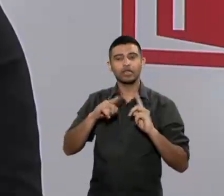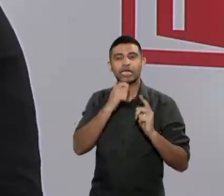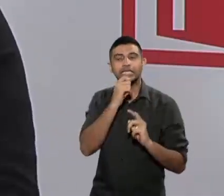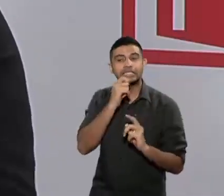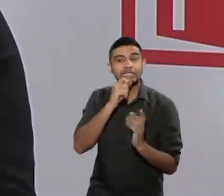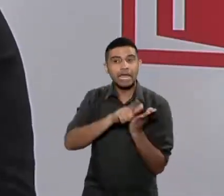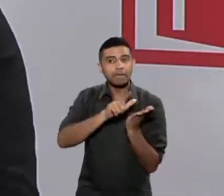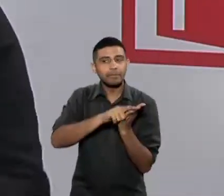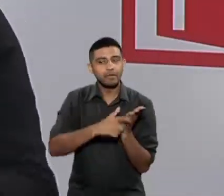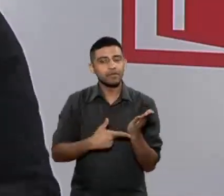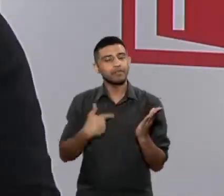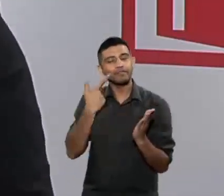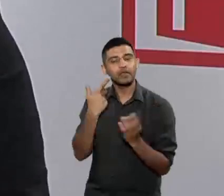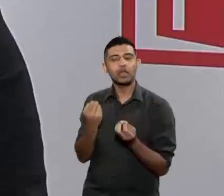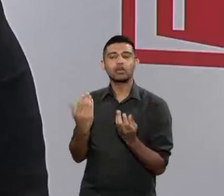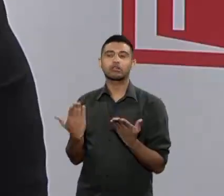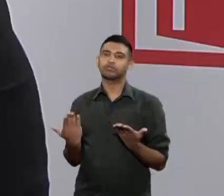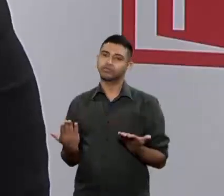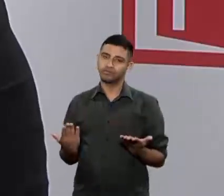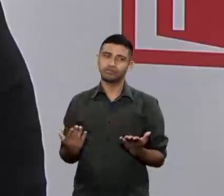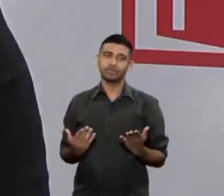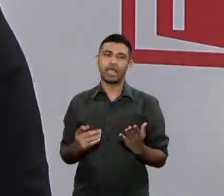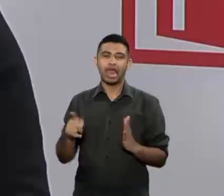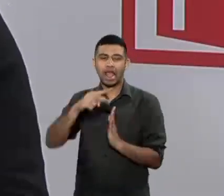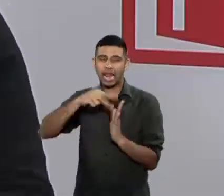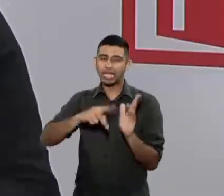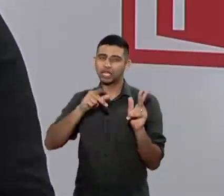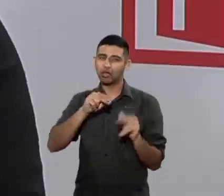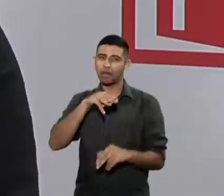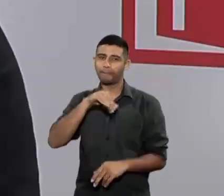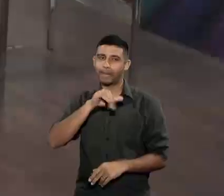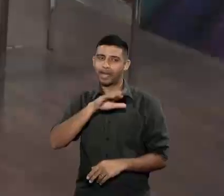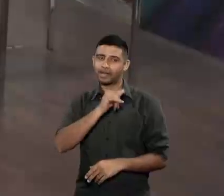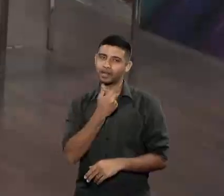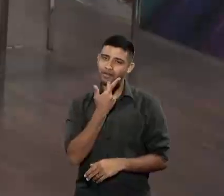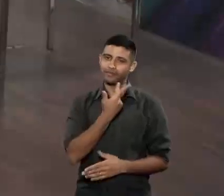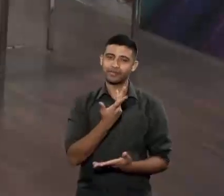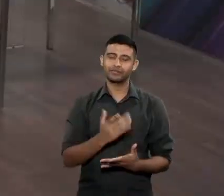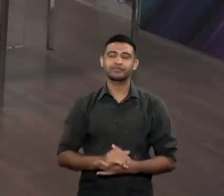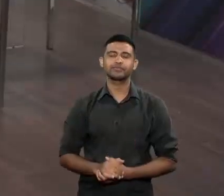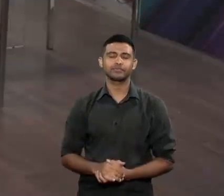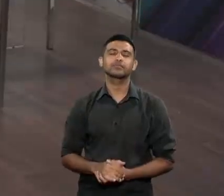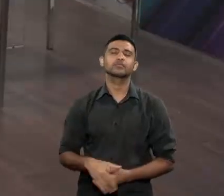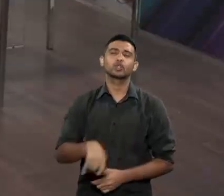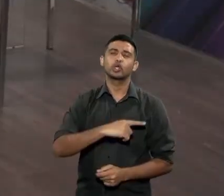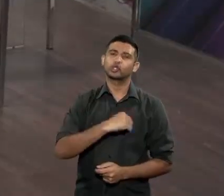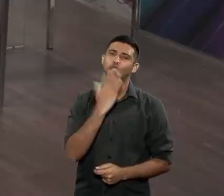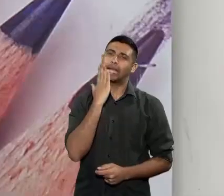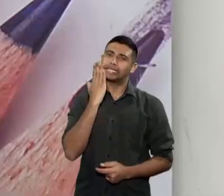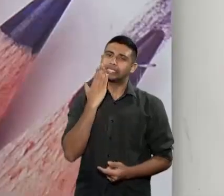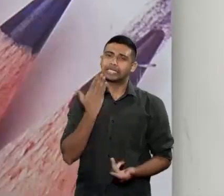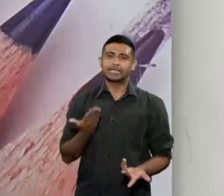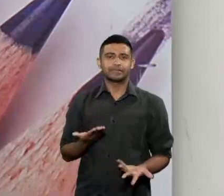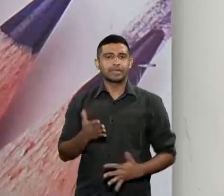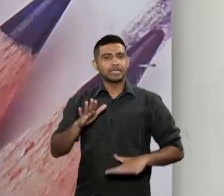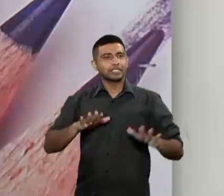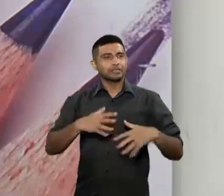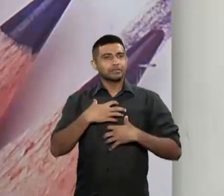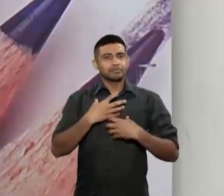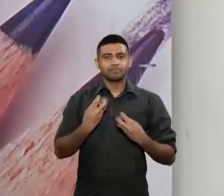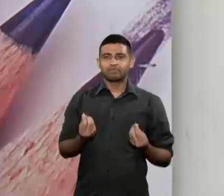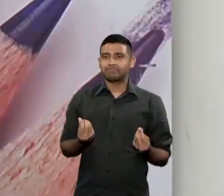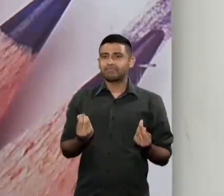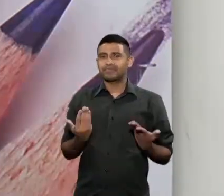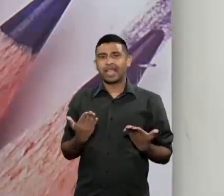lâmina. Aí vinha, como a Maria falou. E, gente, a gente sabe. A gente às vezes fica, né? Tem aluno